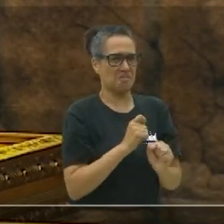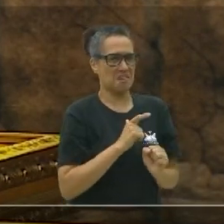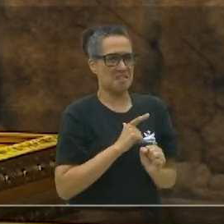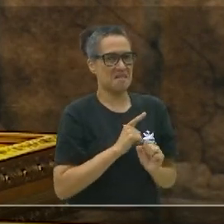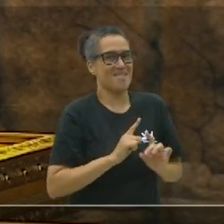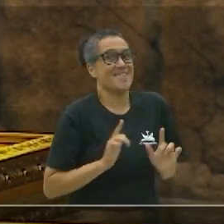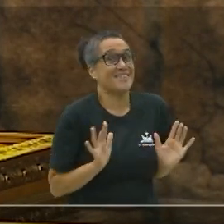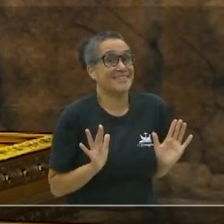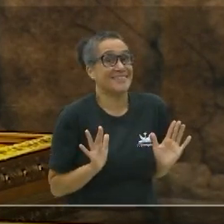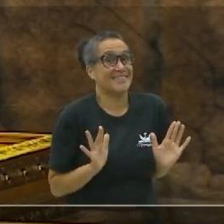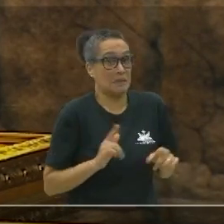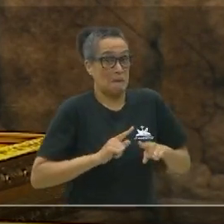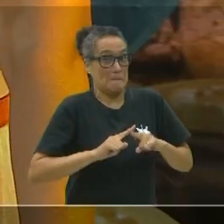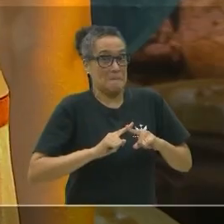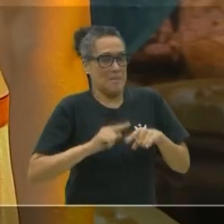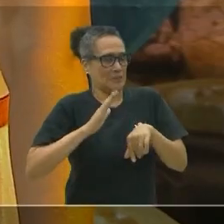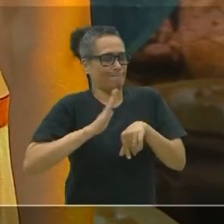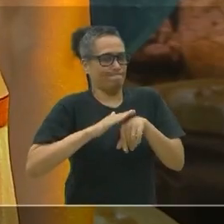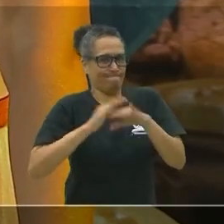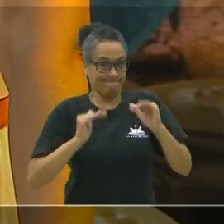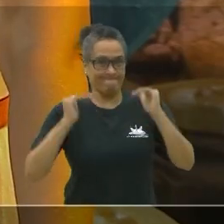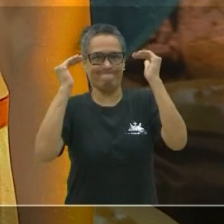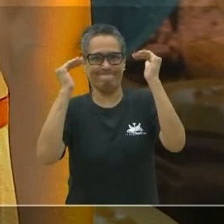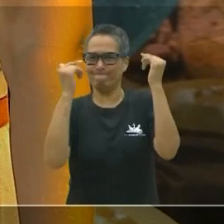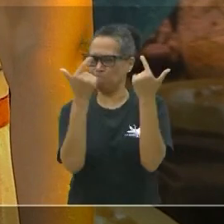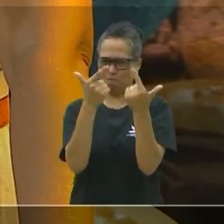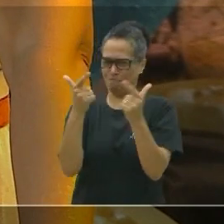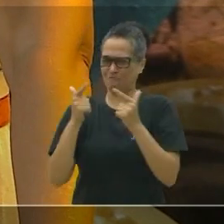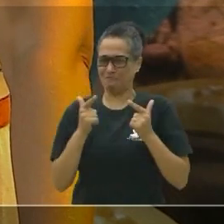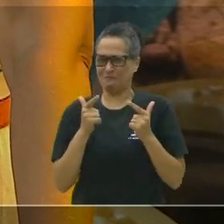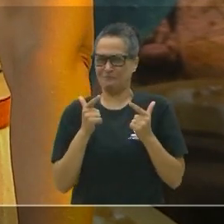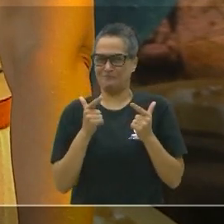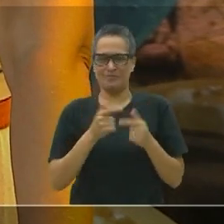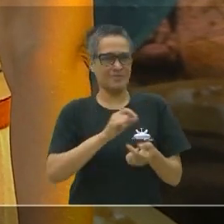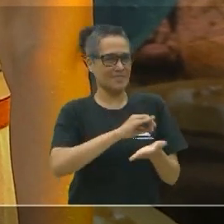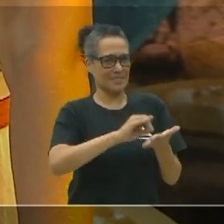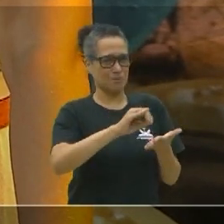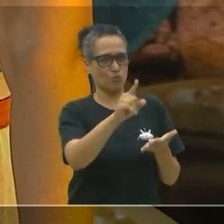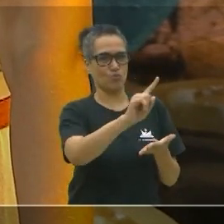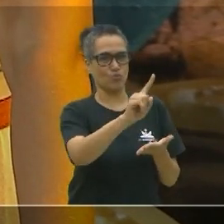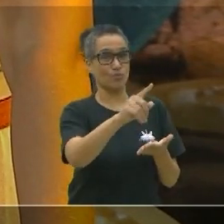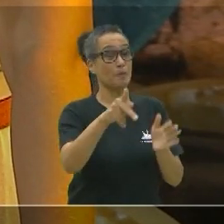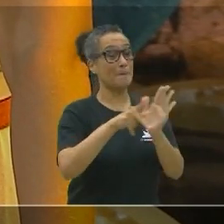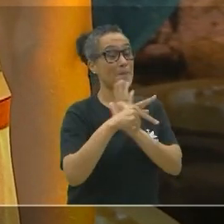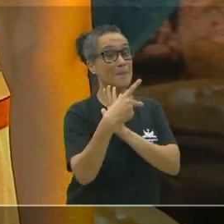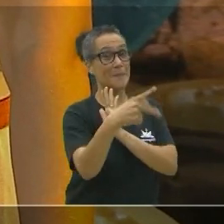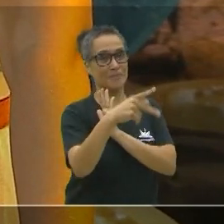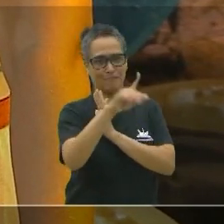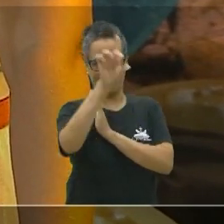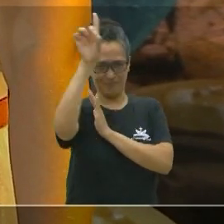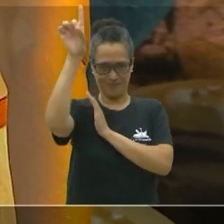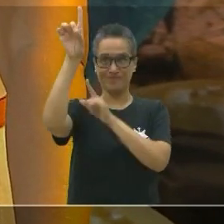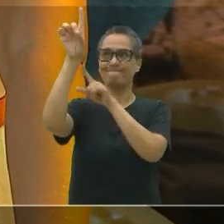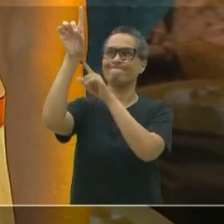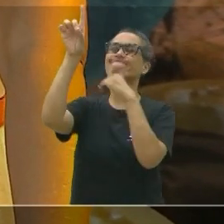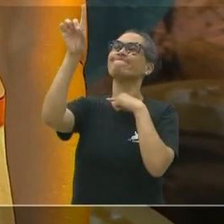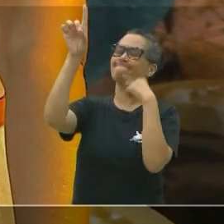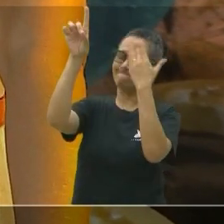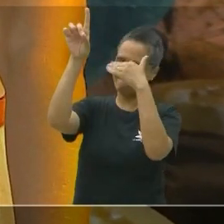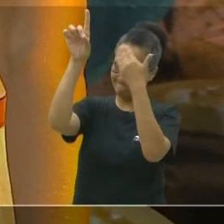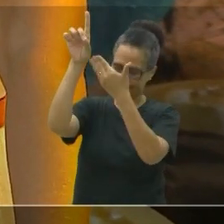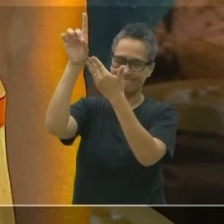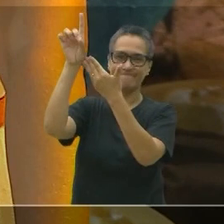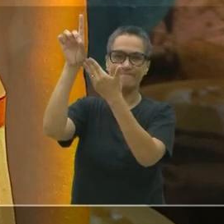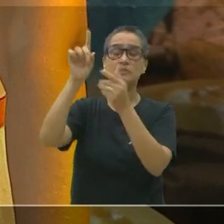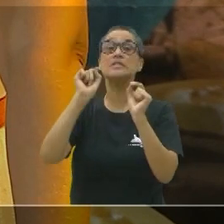mas autoridade ele não tem. A autoridade é do teu Deus. Só quem pode